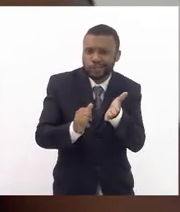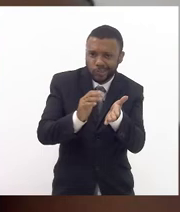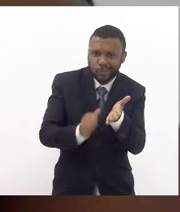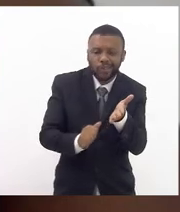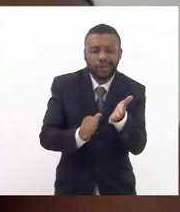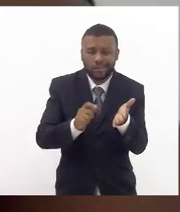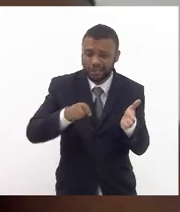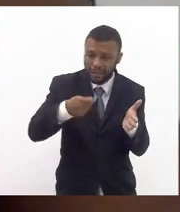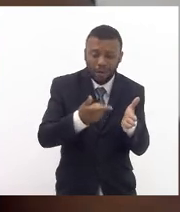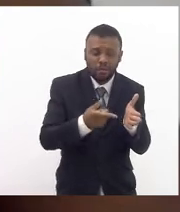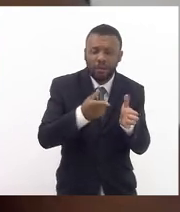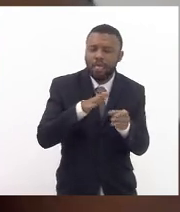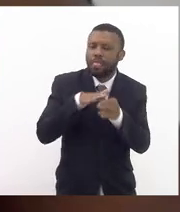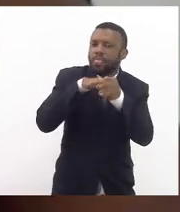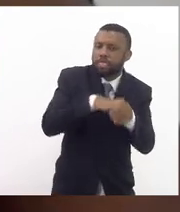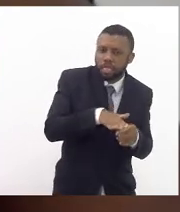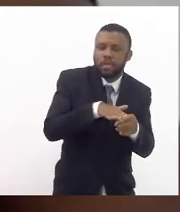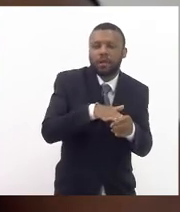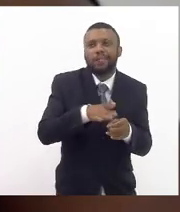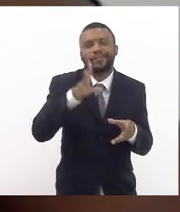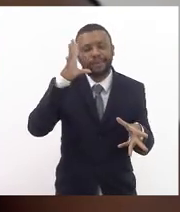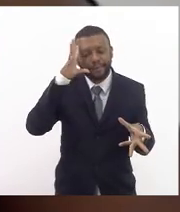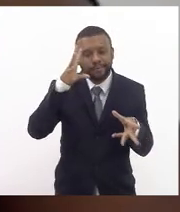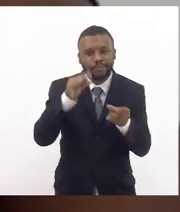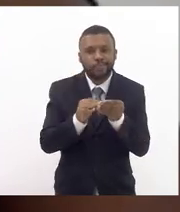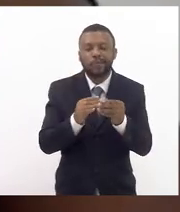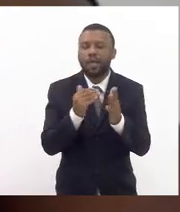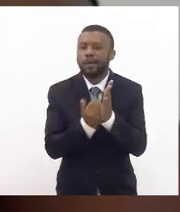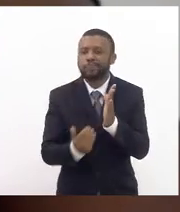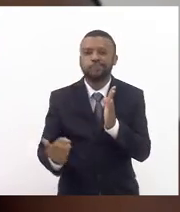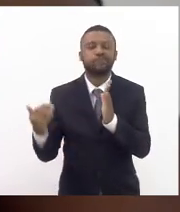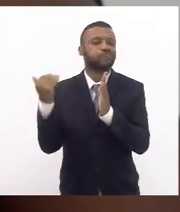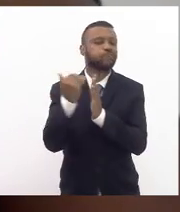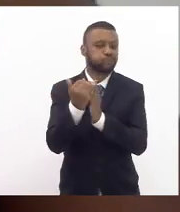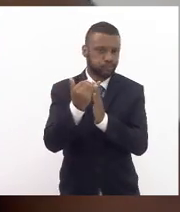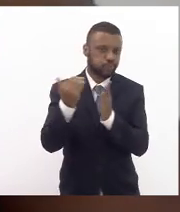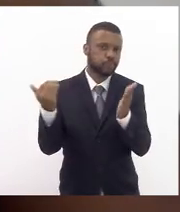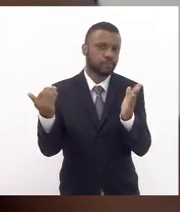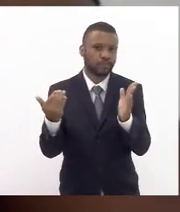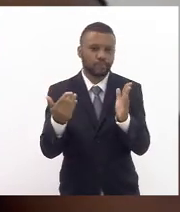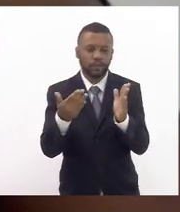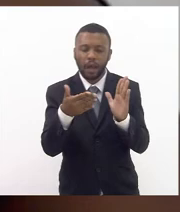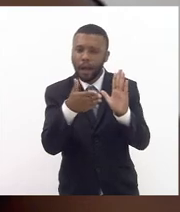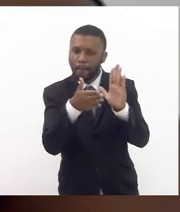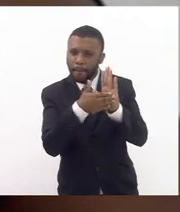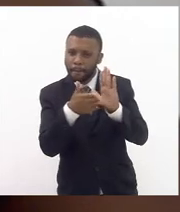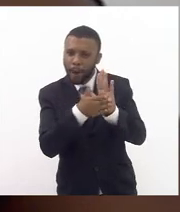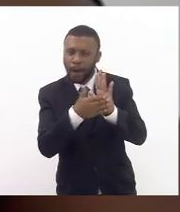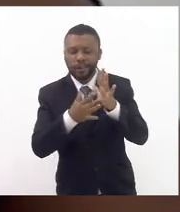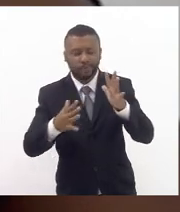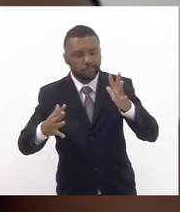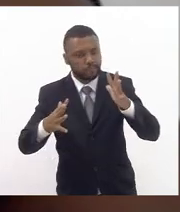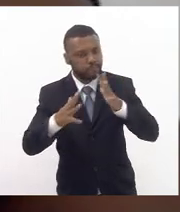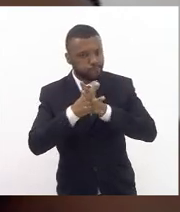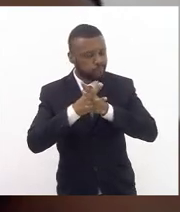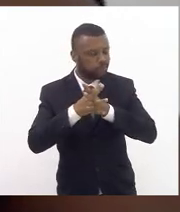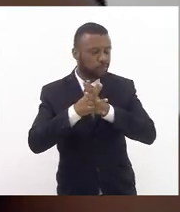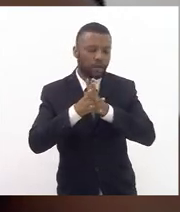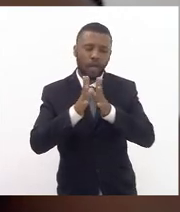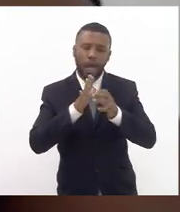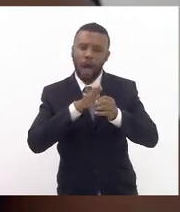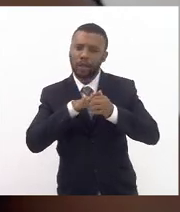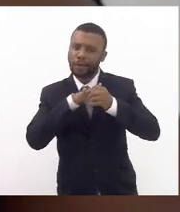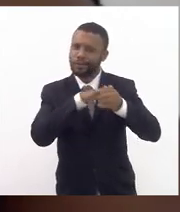pressupõe, né, algo extremo, medidas de extrema austeridade do governo